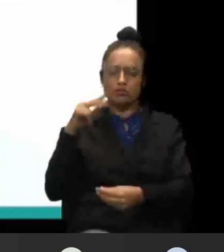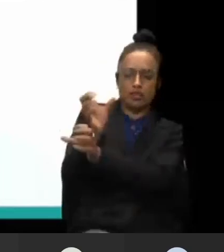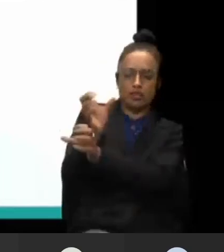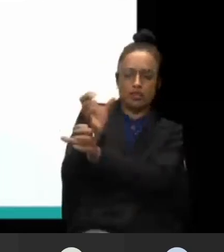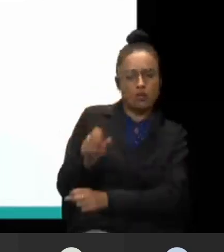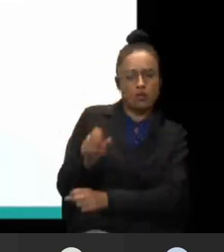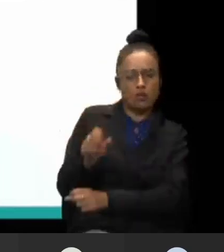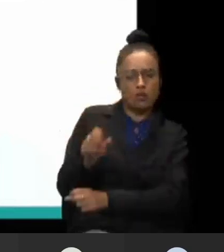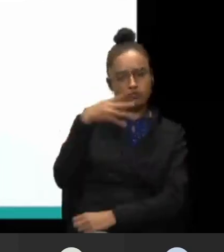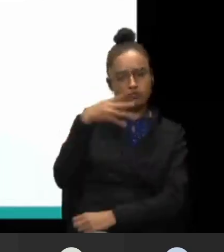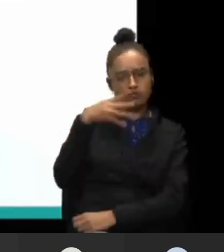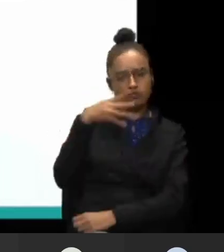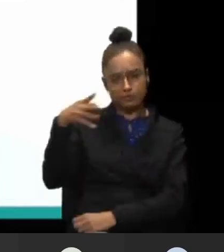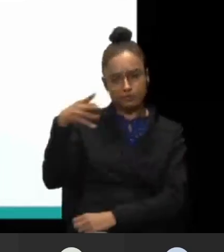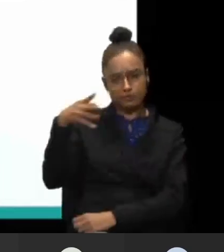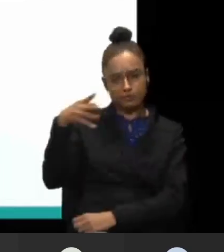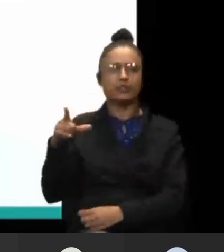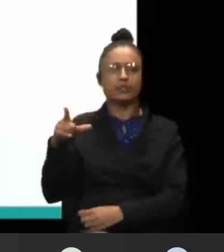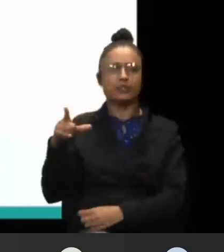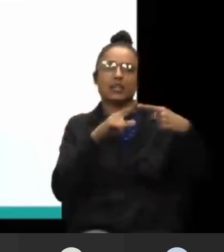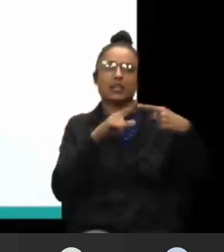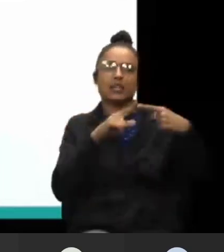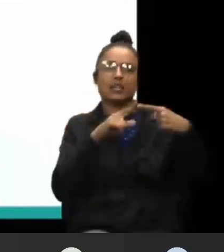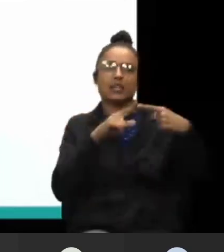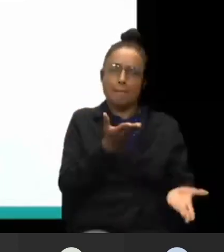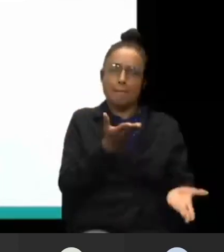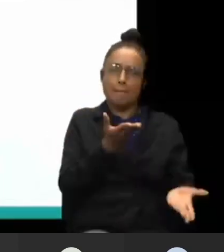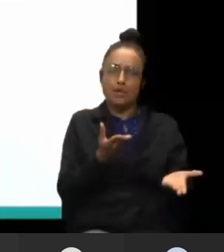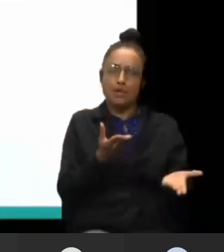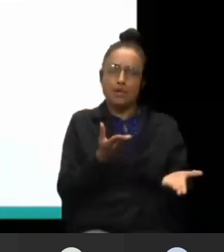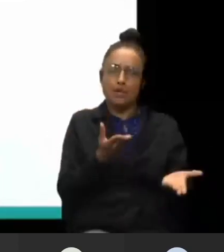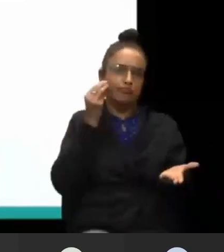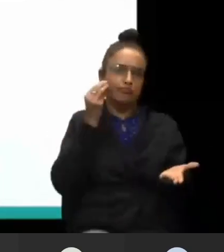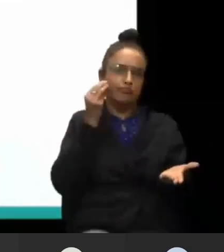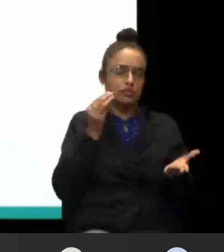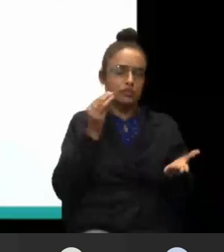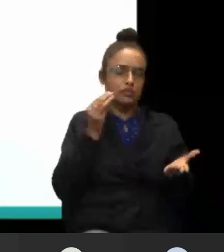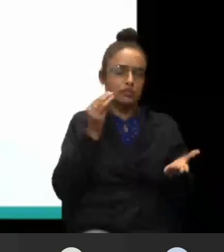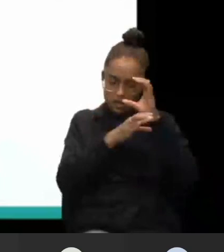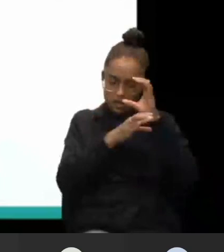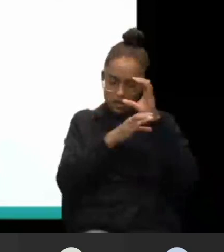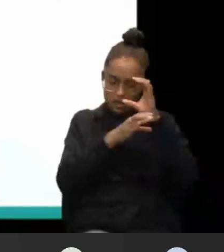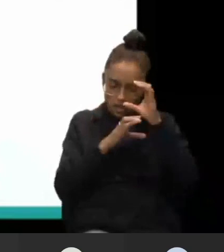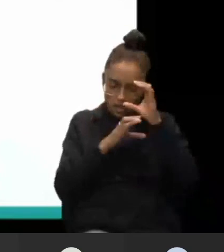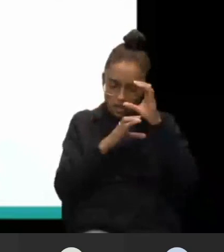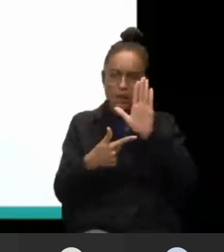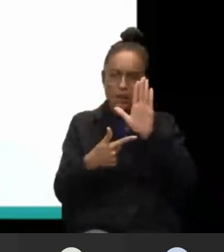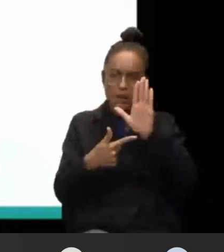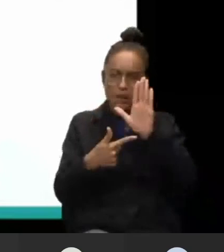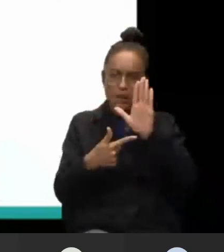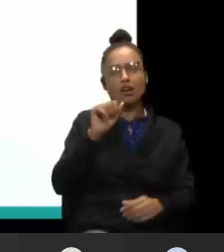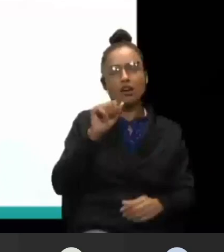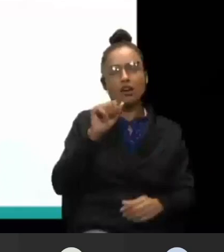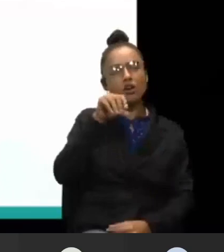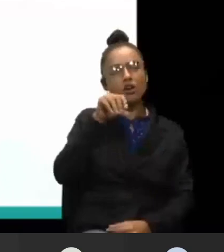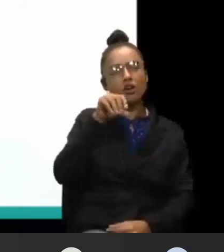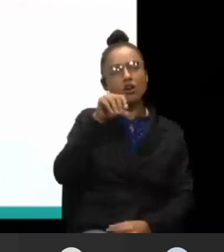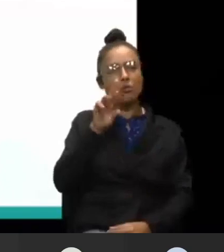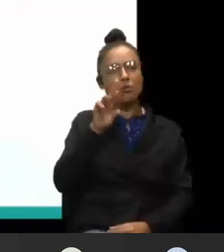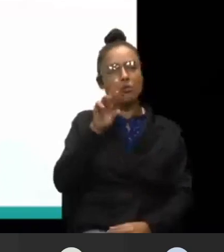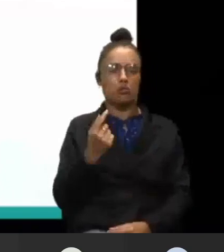lipídios. Nós temos o peso da amostra, certo? Então o peso da amostra. Ali eu fiz